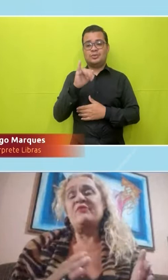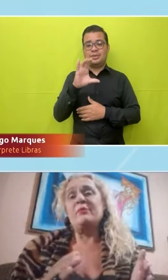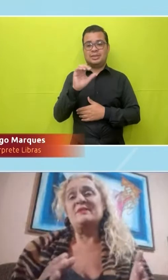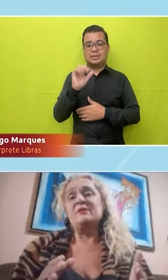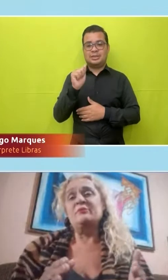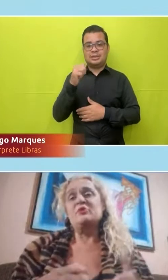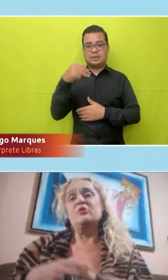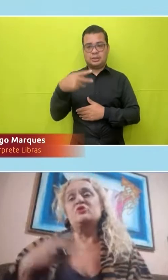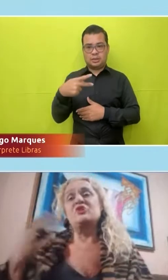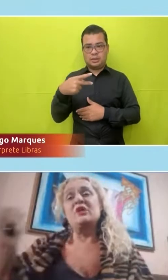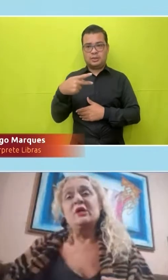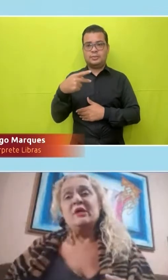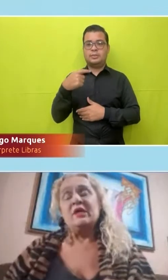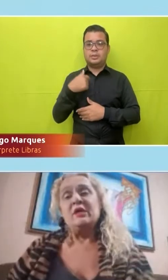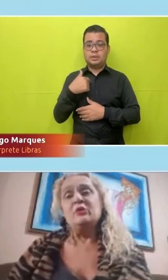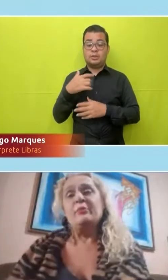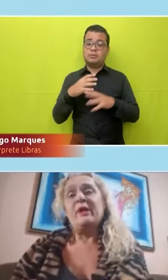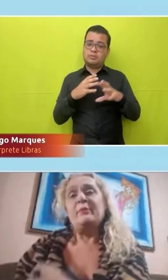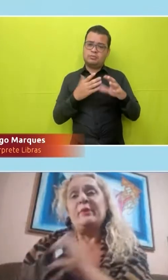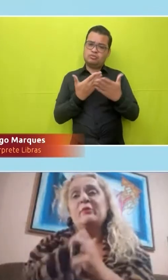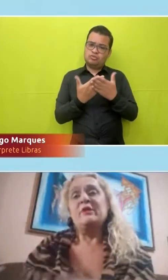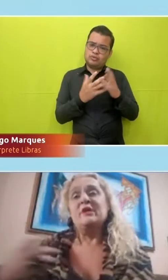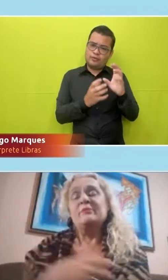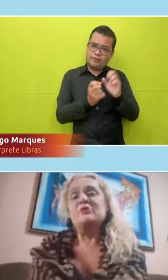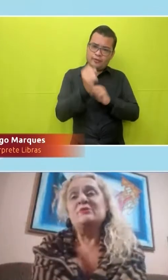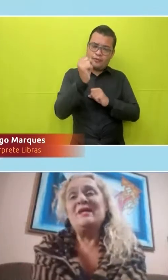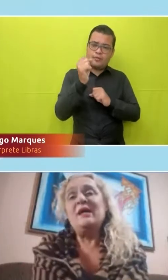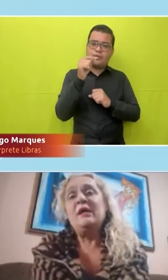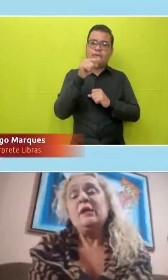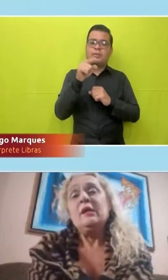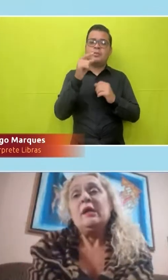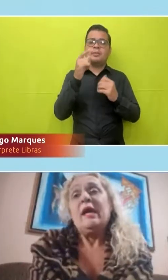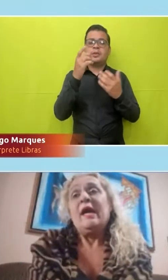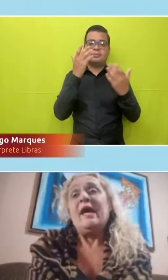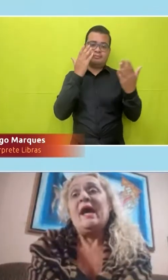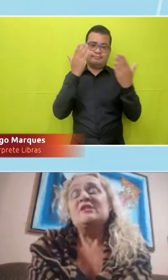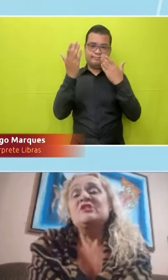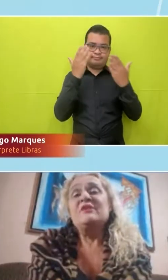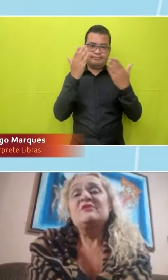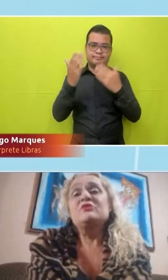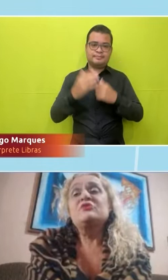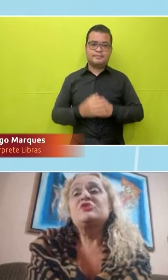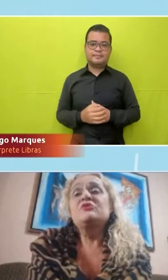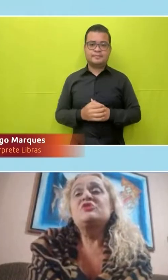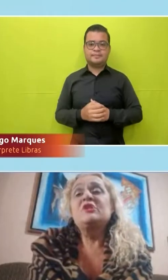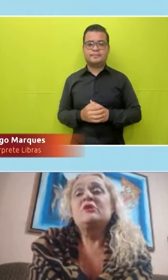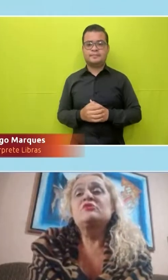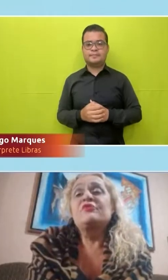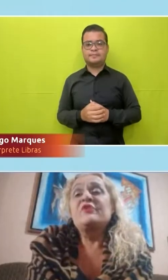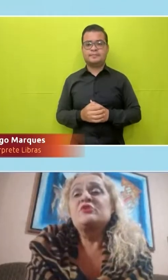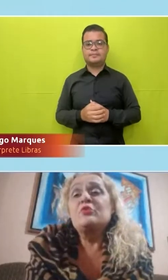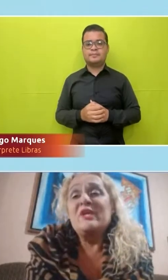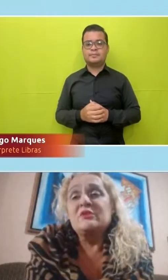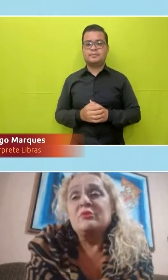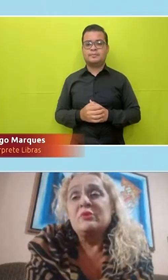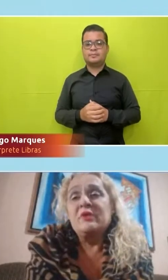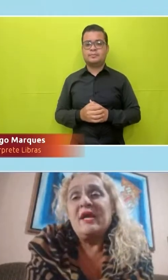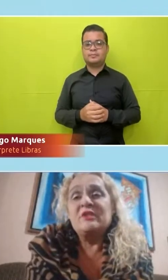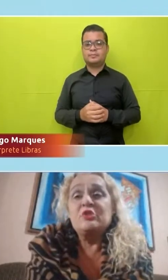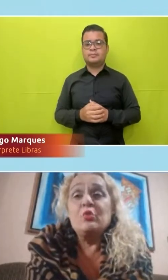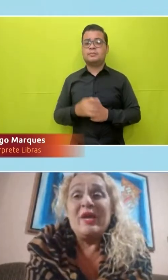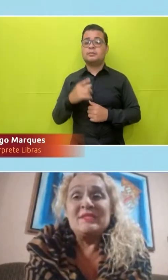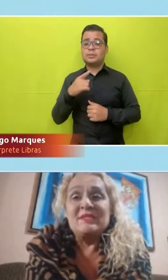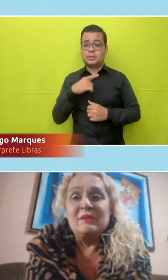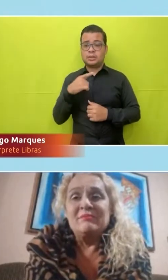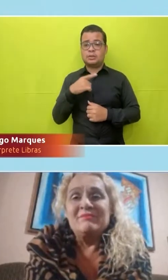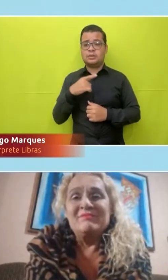minha formação em psicologia e indo para a Unicamp estudar, a gente estava discutindo, tirando o sufixo ismo, que era